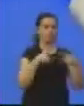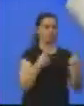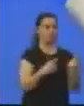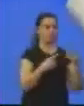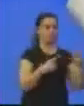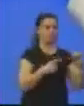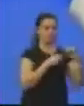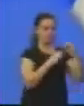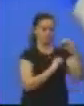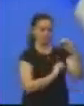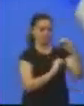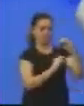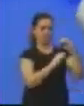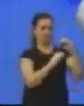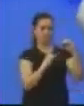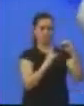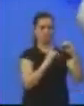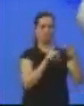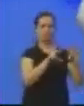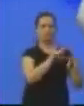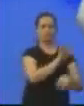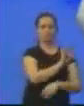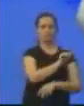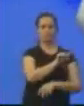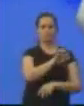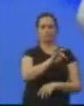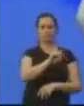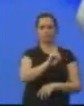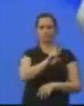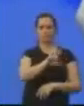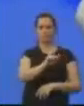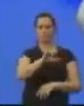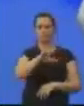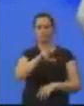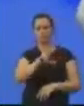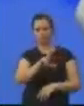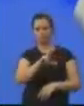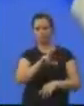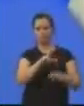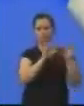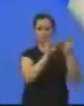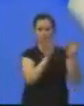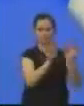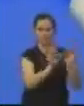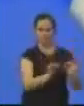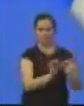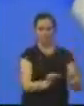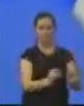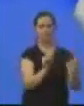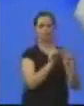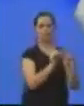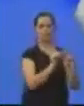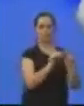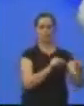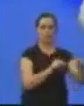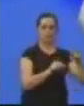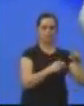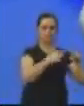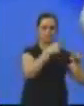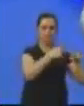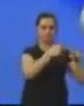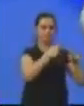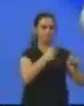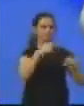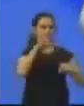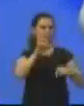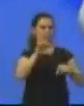0. Então, eu vou fatorar o que for possível para poder simplificar. Então, o que nós fizemos? x² menos 9 pode